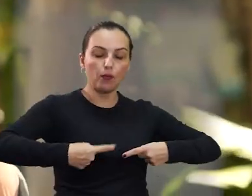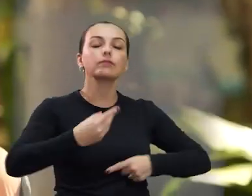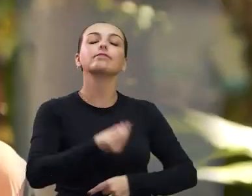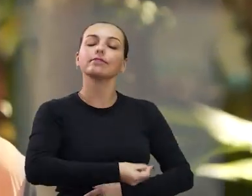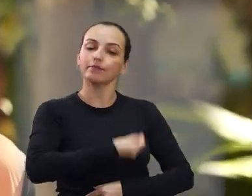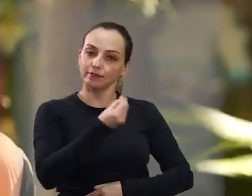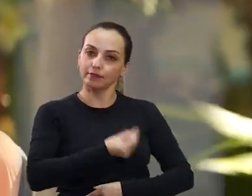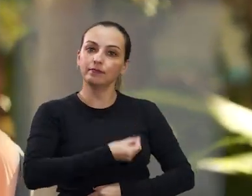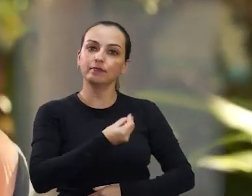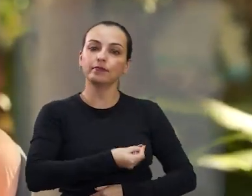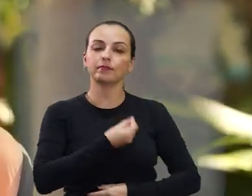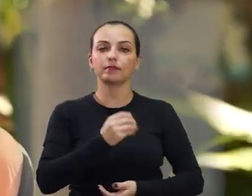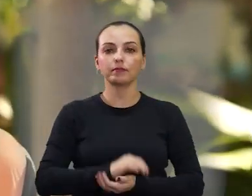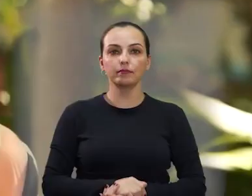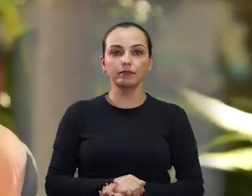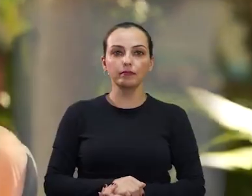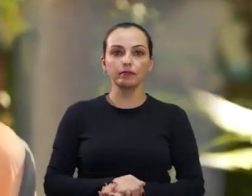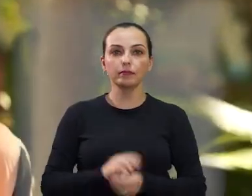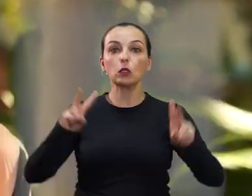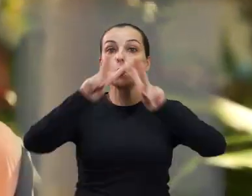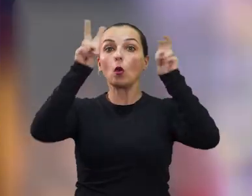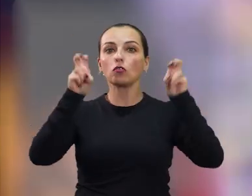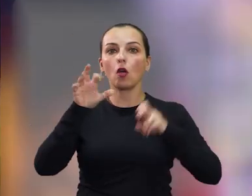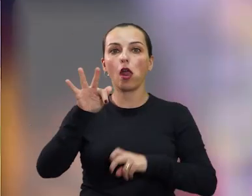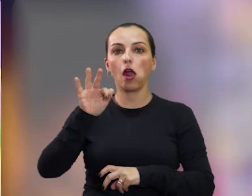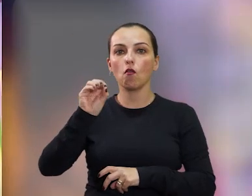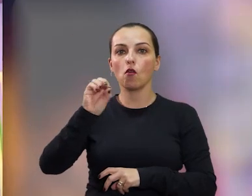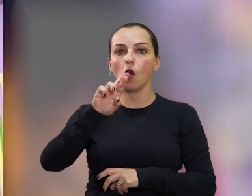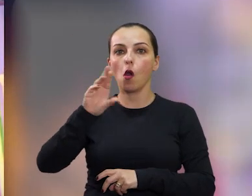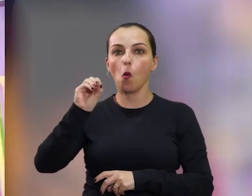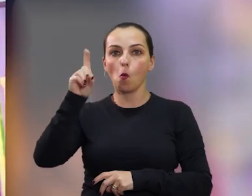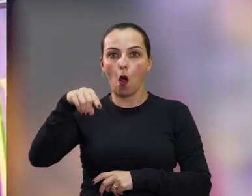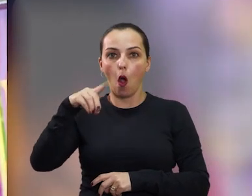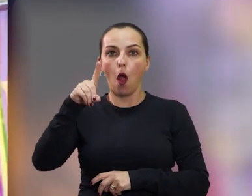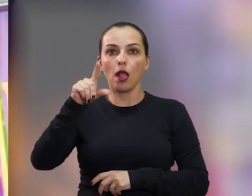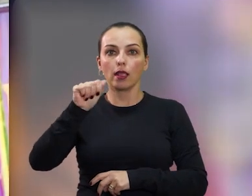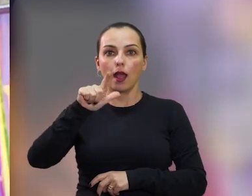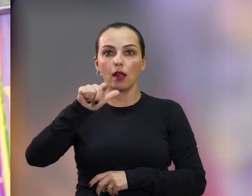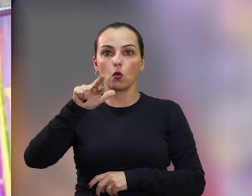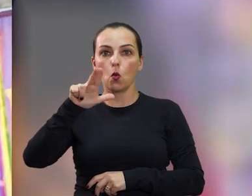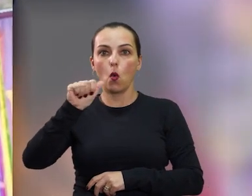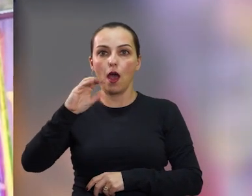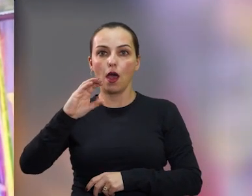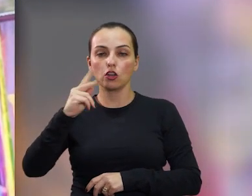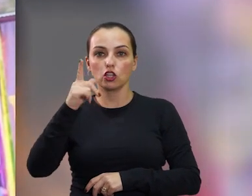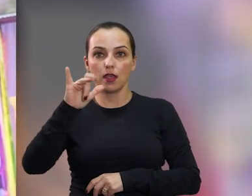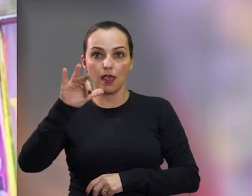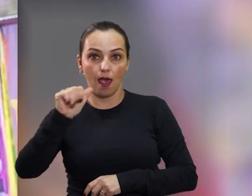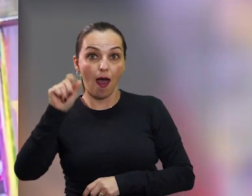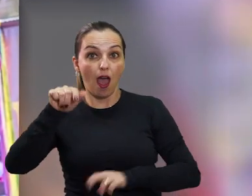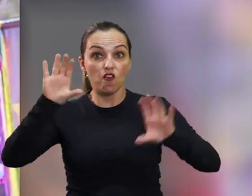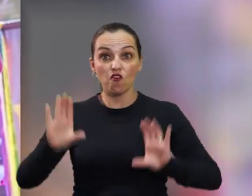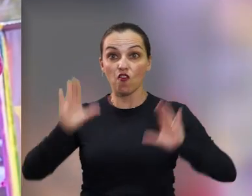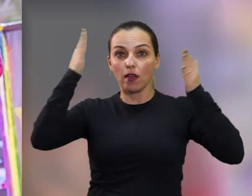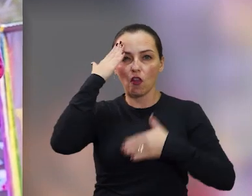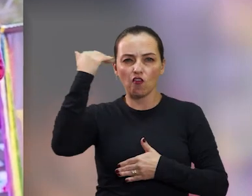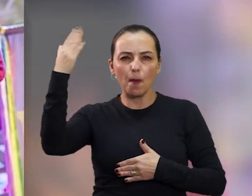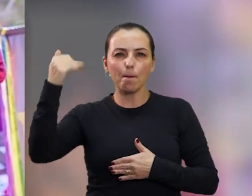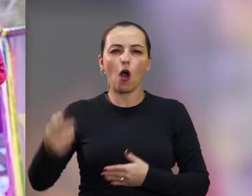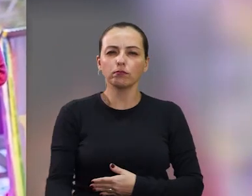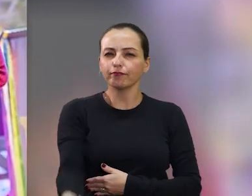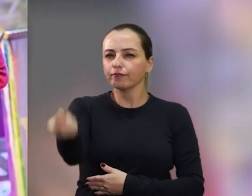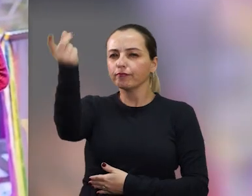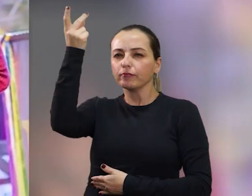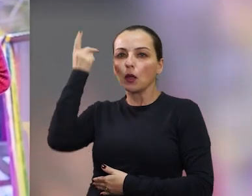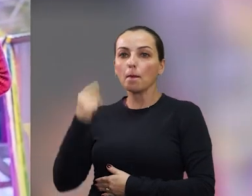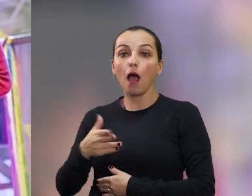conquistou, né, participar desse concurso de bandas. O Forró da Lua Cheia, ele é um festival muito antigo já de forró, tem um nome